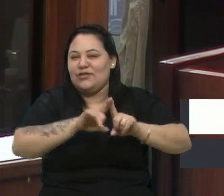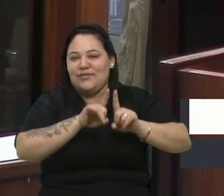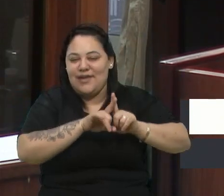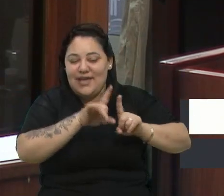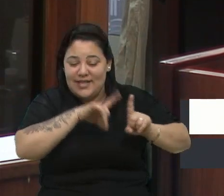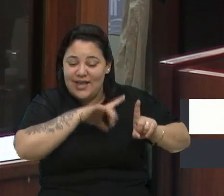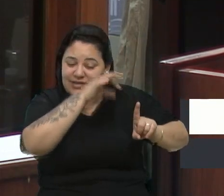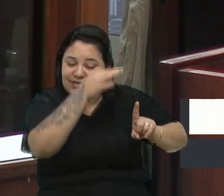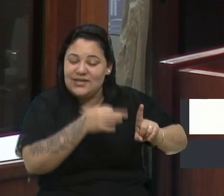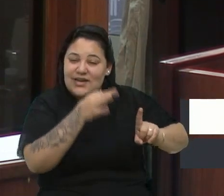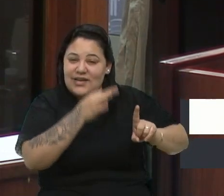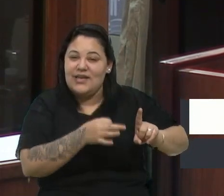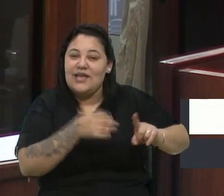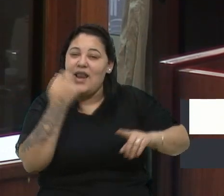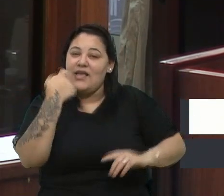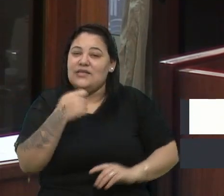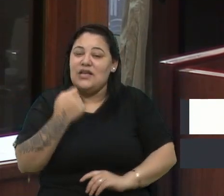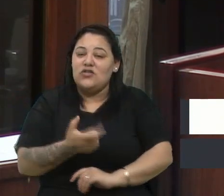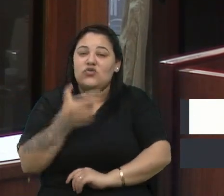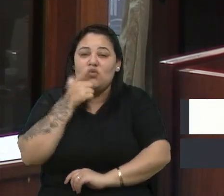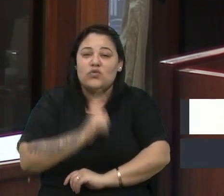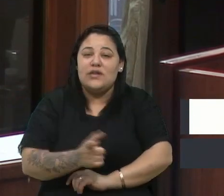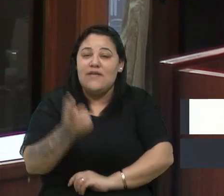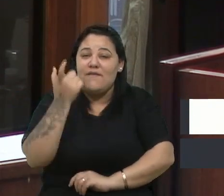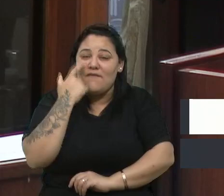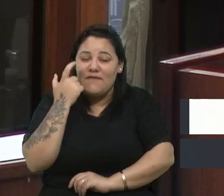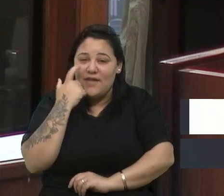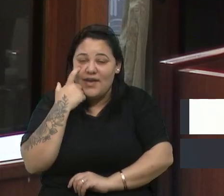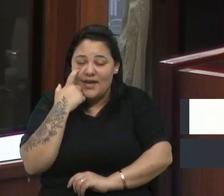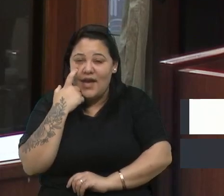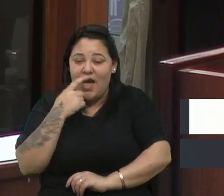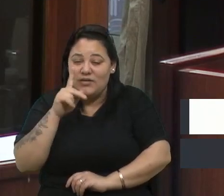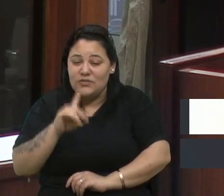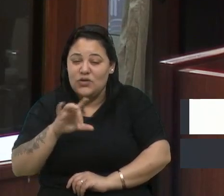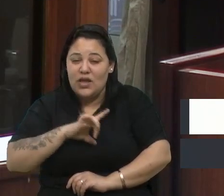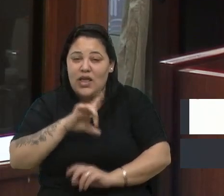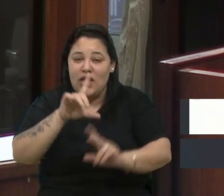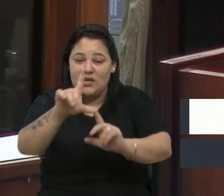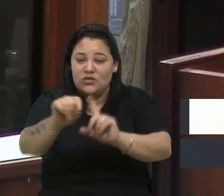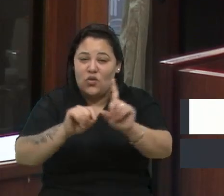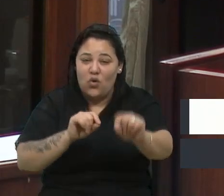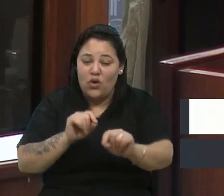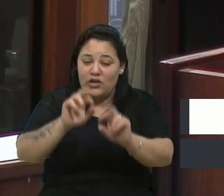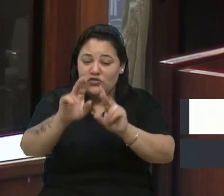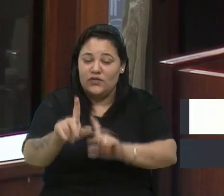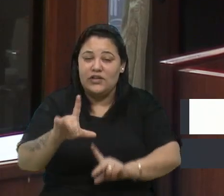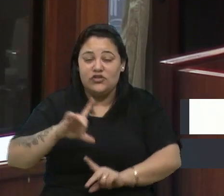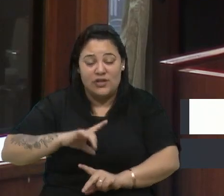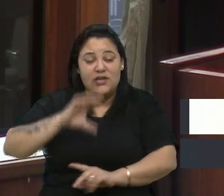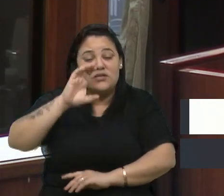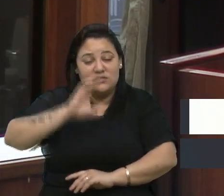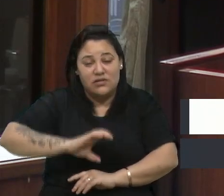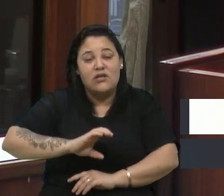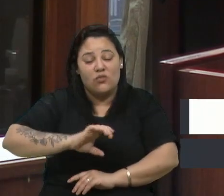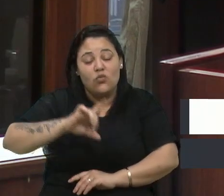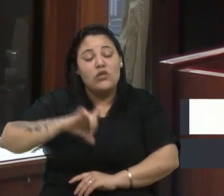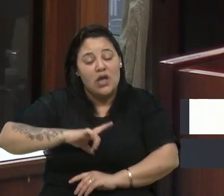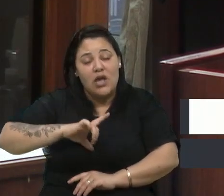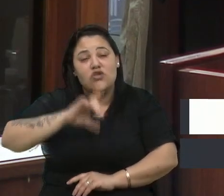a necessidade de enxergar os homossexuais como cidadãos que possuem direitos e deveres. O